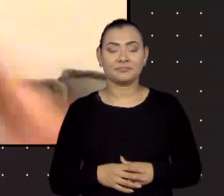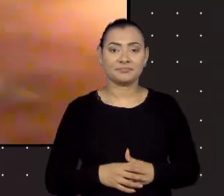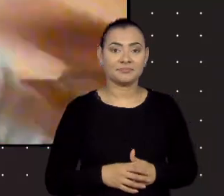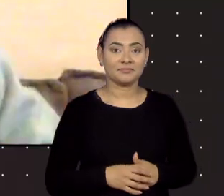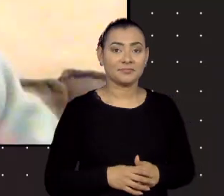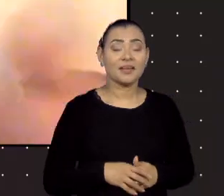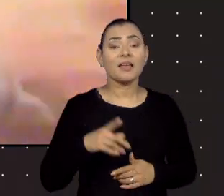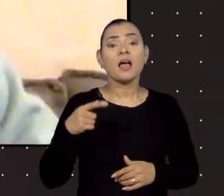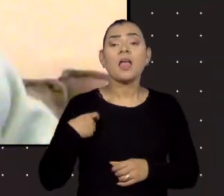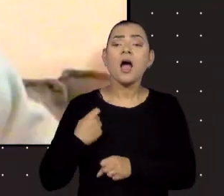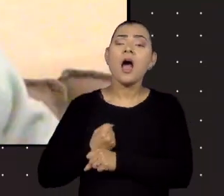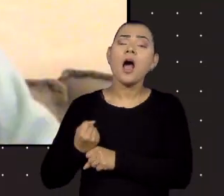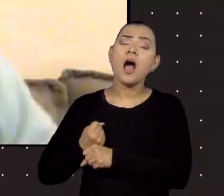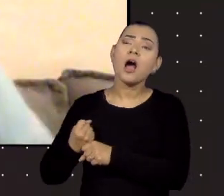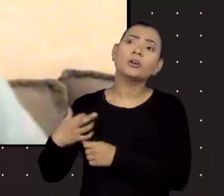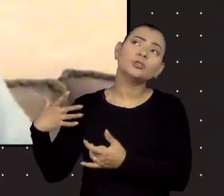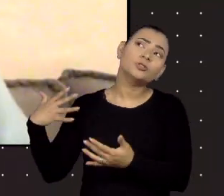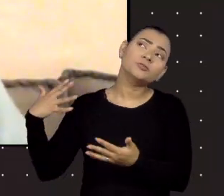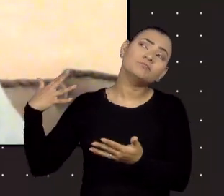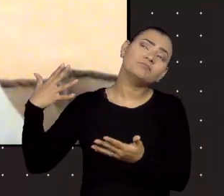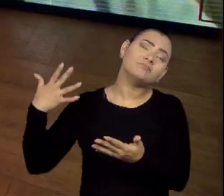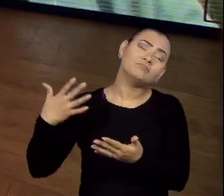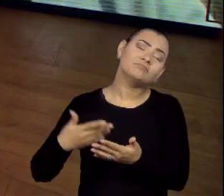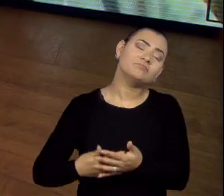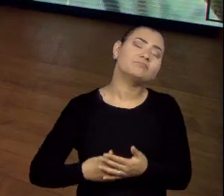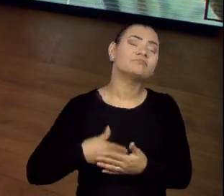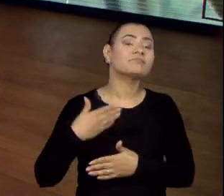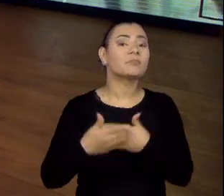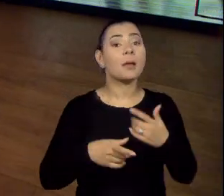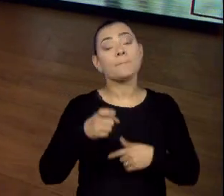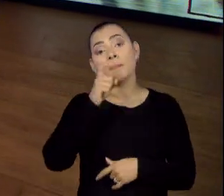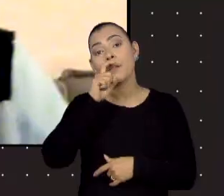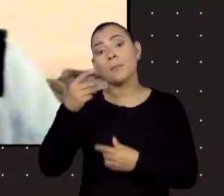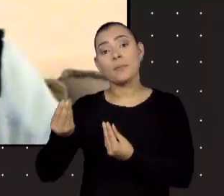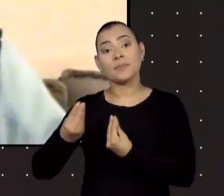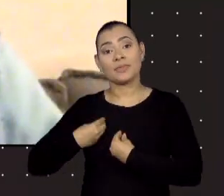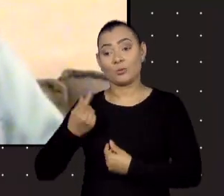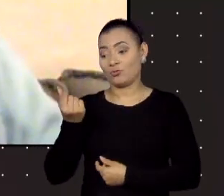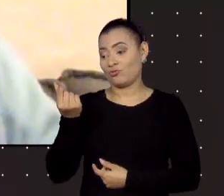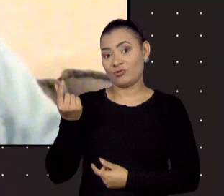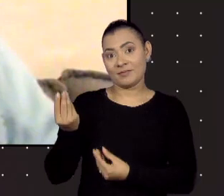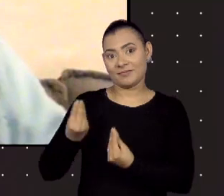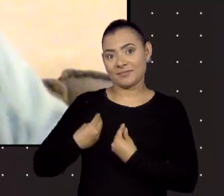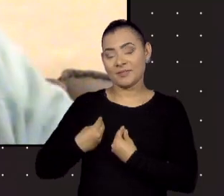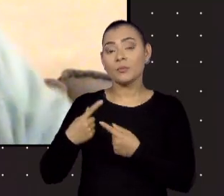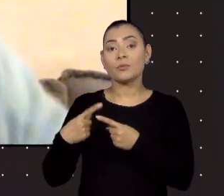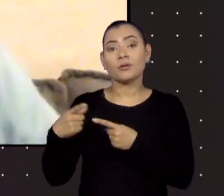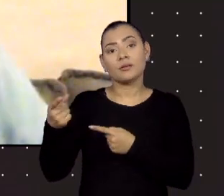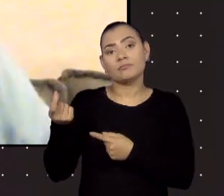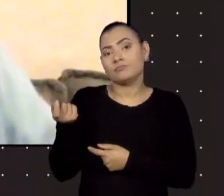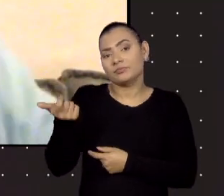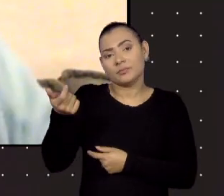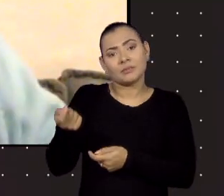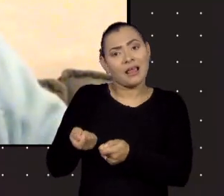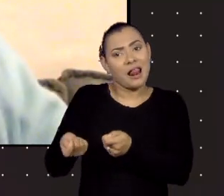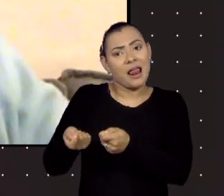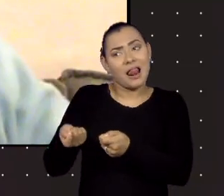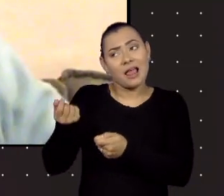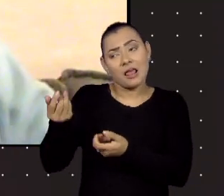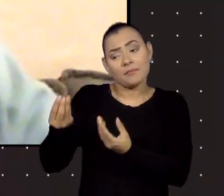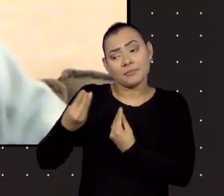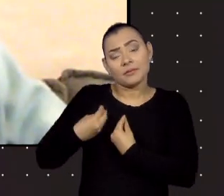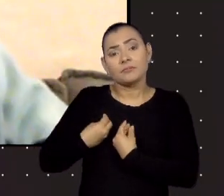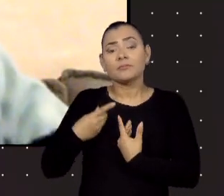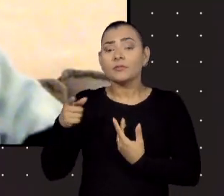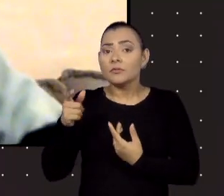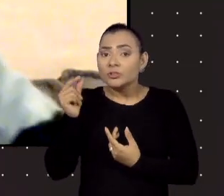Passaram muitos anos. Meu pai me deu um dinheiro, que é o que ele podia, ele economizou, me deu, e disse, olha, enquanto